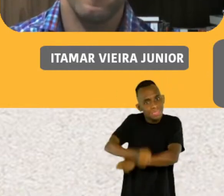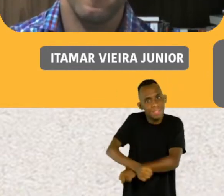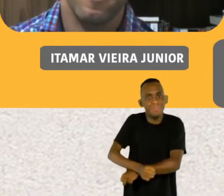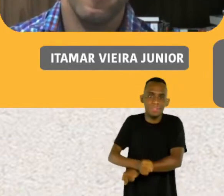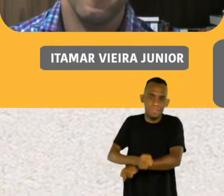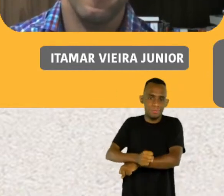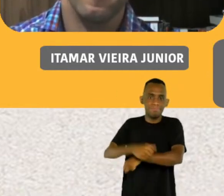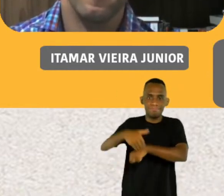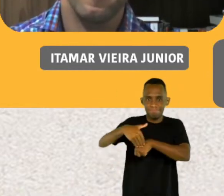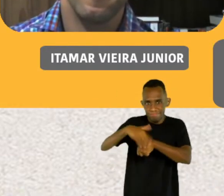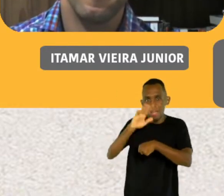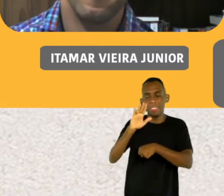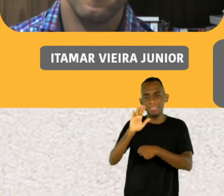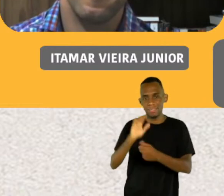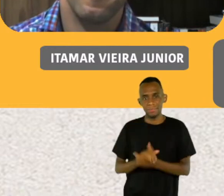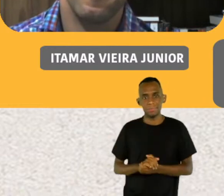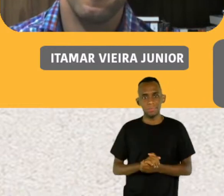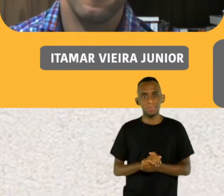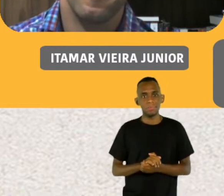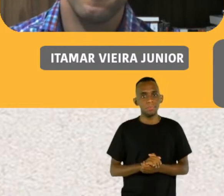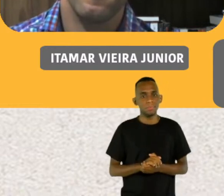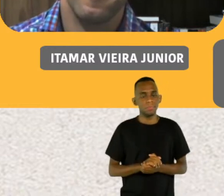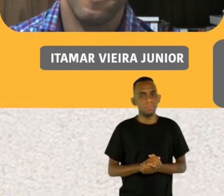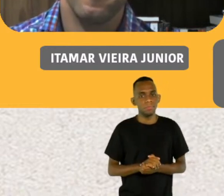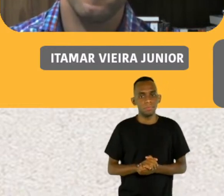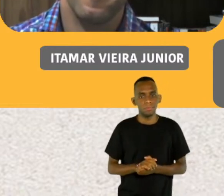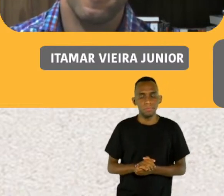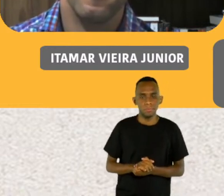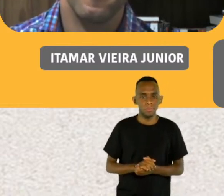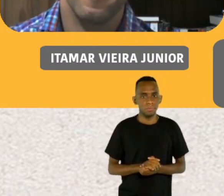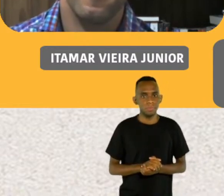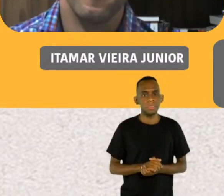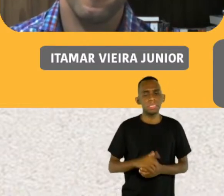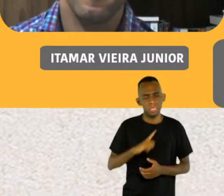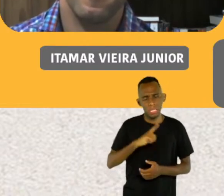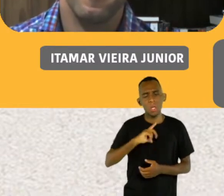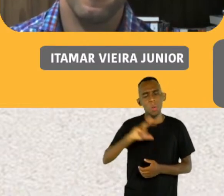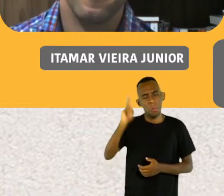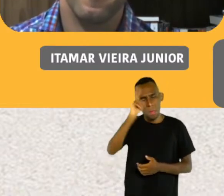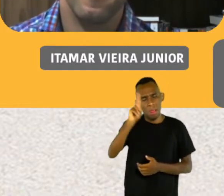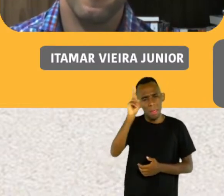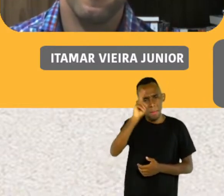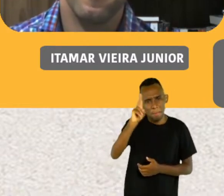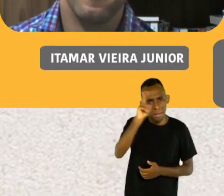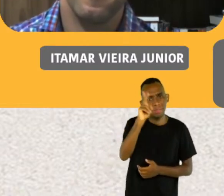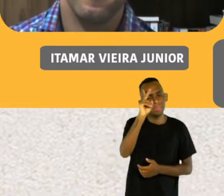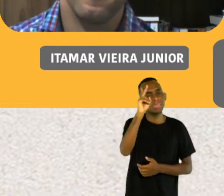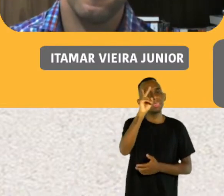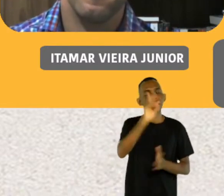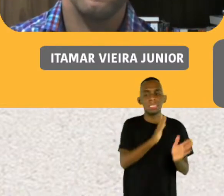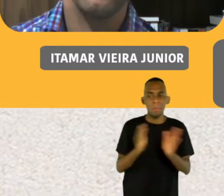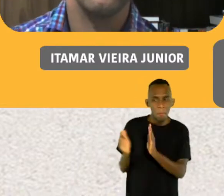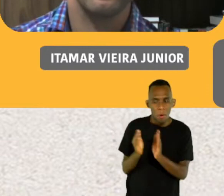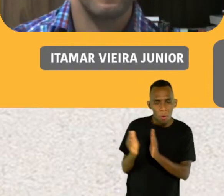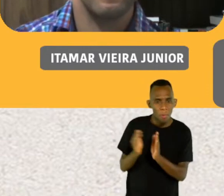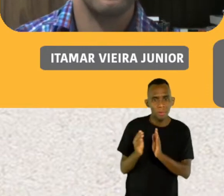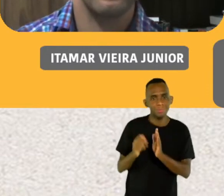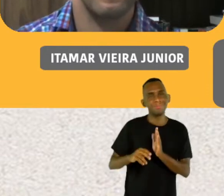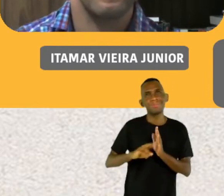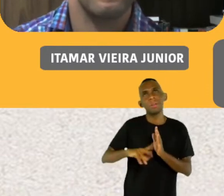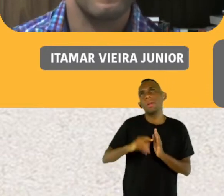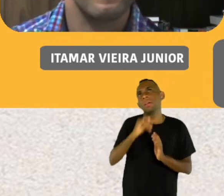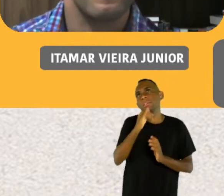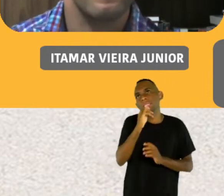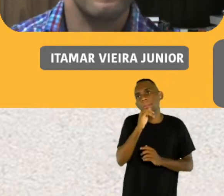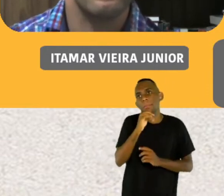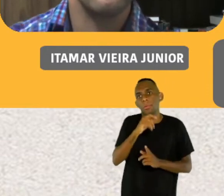tem né, quer dizer, ele tem uma memória rural. Se não é direto da pessoa,